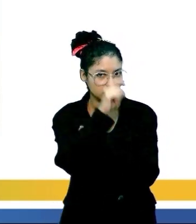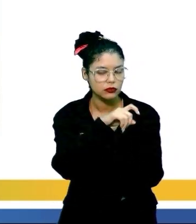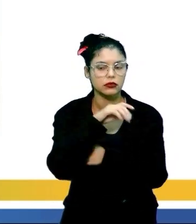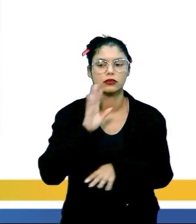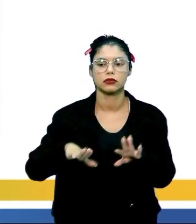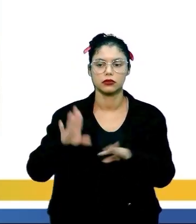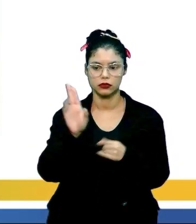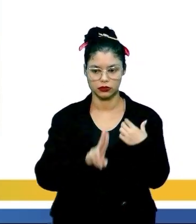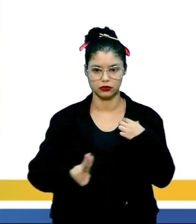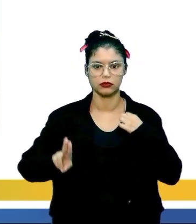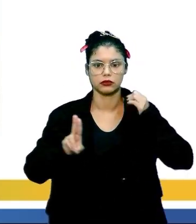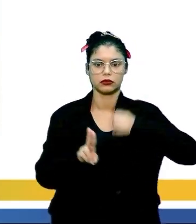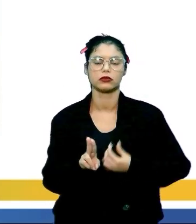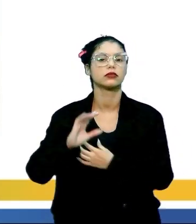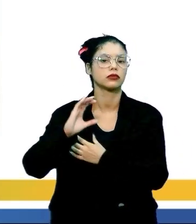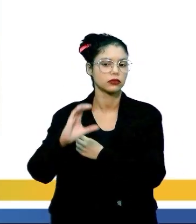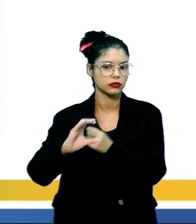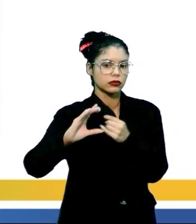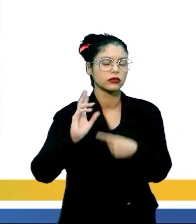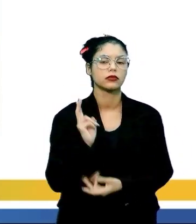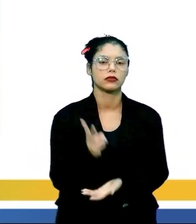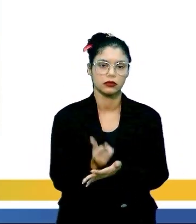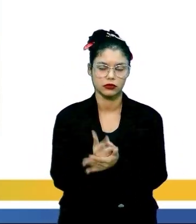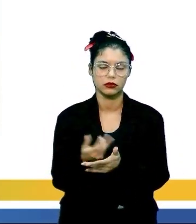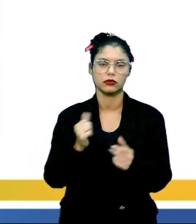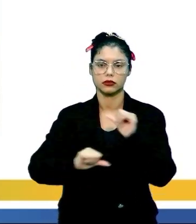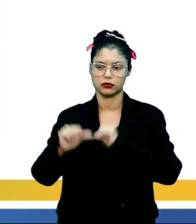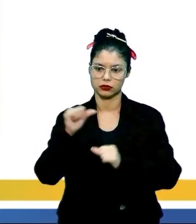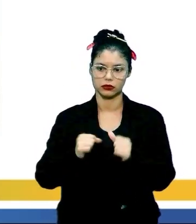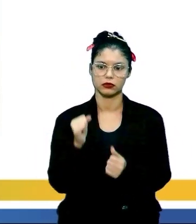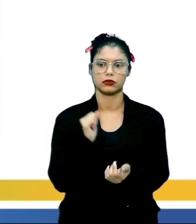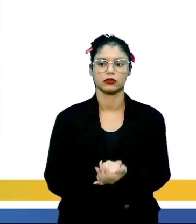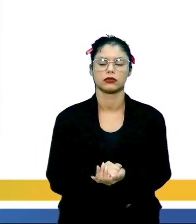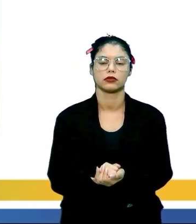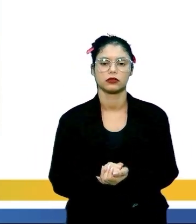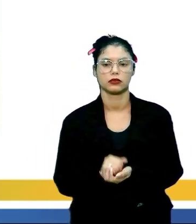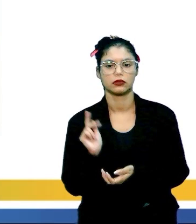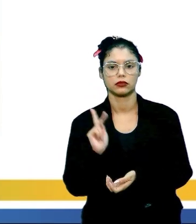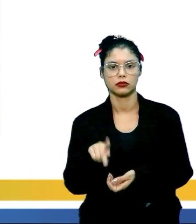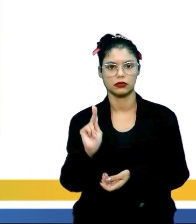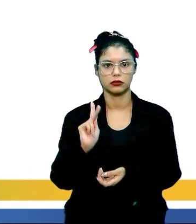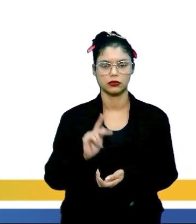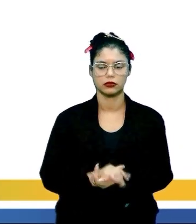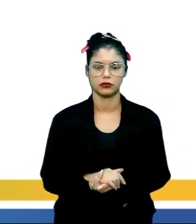dificilmente usaremos graus Celsius, é necessário que haja uma transformação para Kelvin.